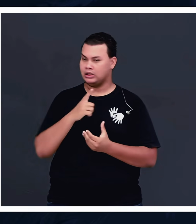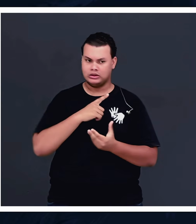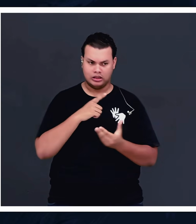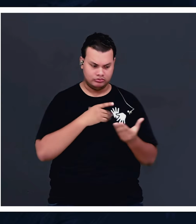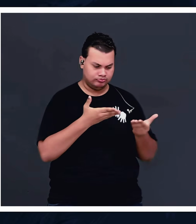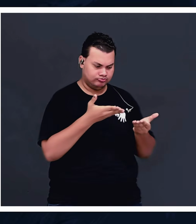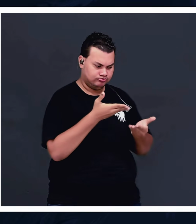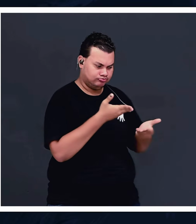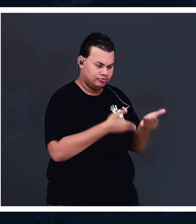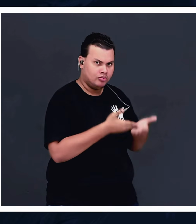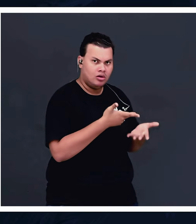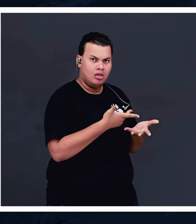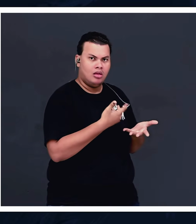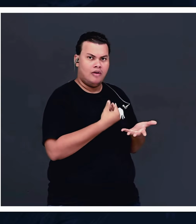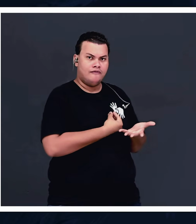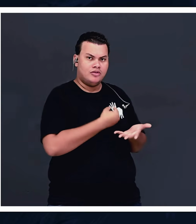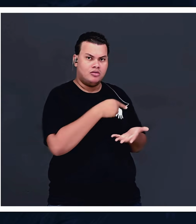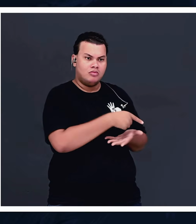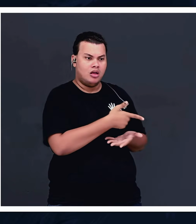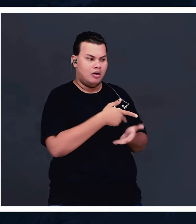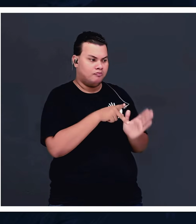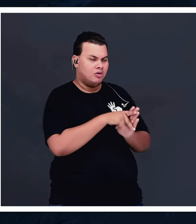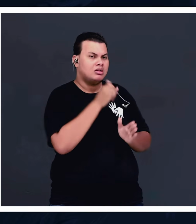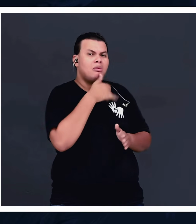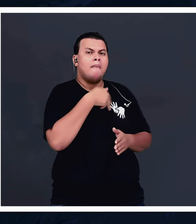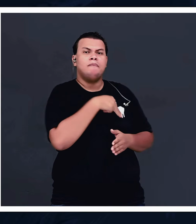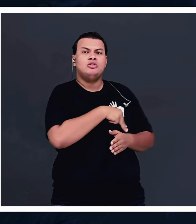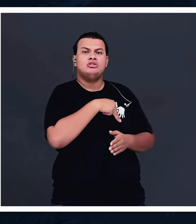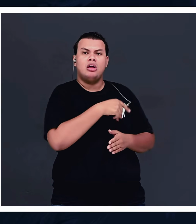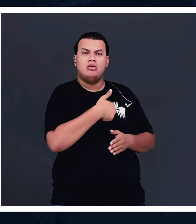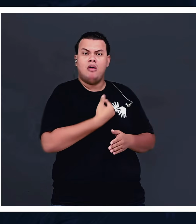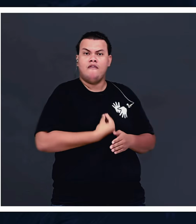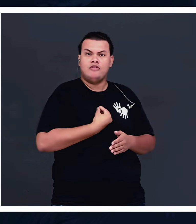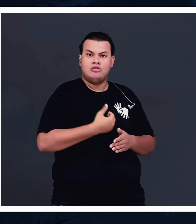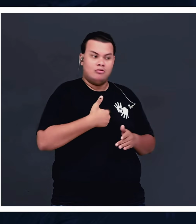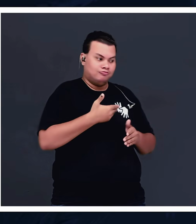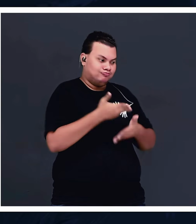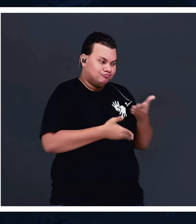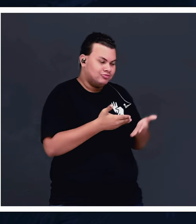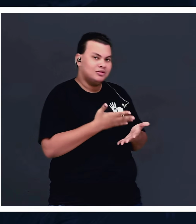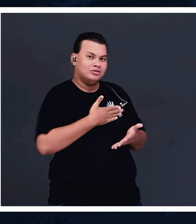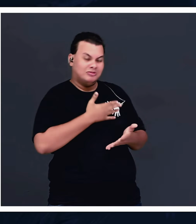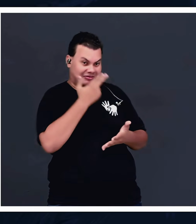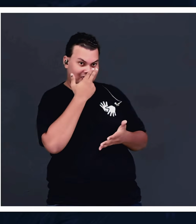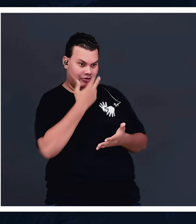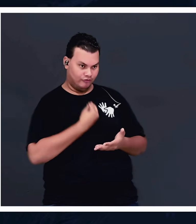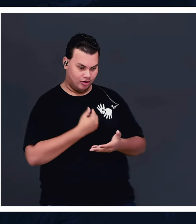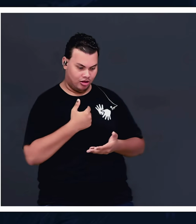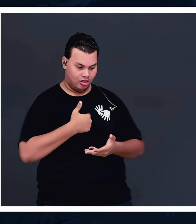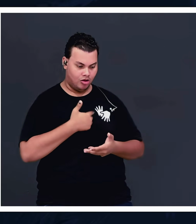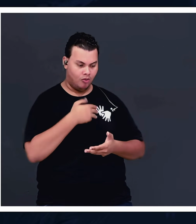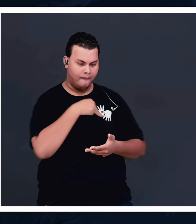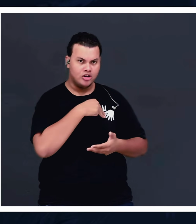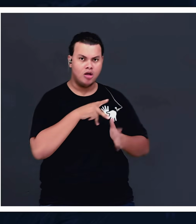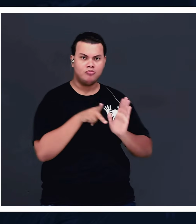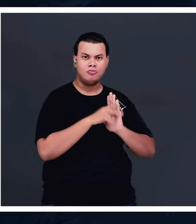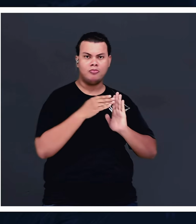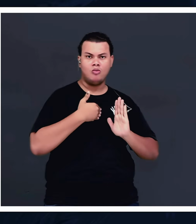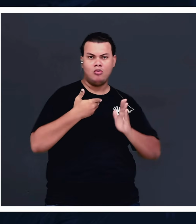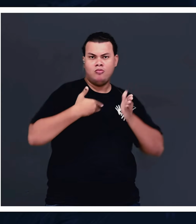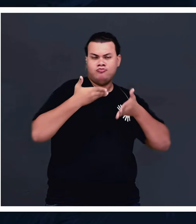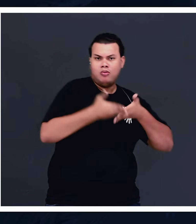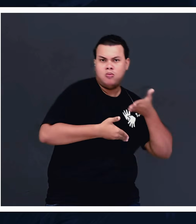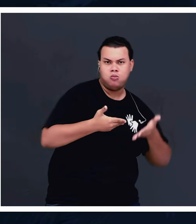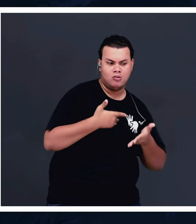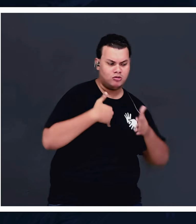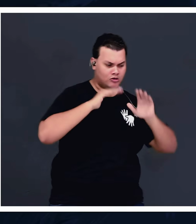cuida do seu ministério, por exemplo, eu sou cristão, então eu cuido do meu ministério,